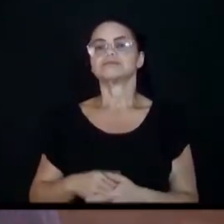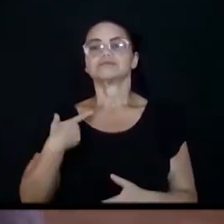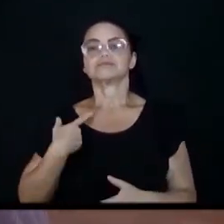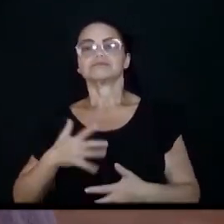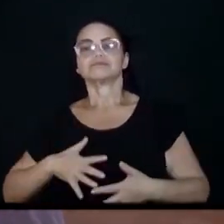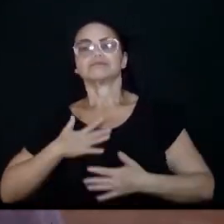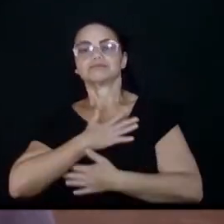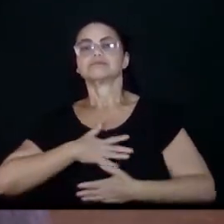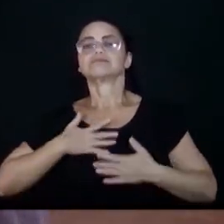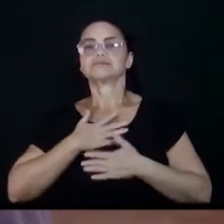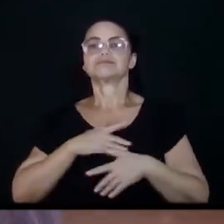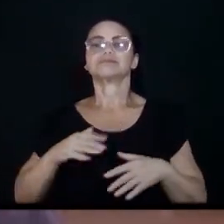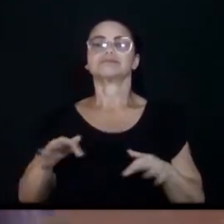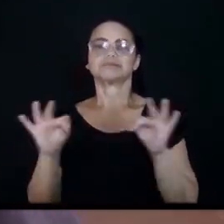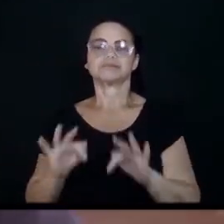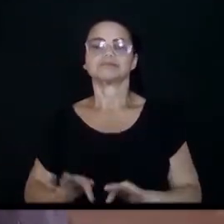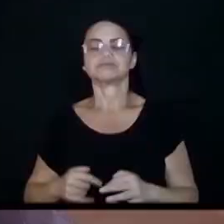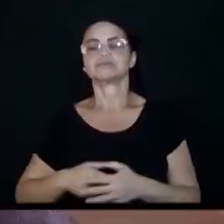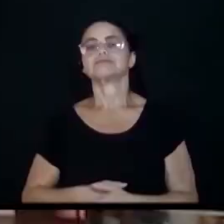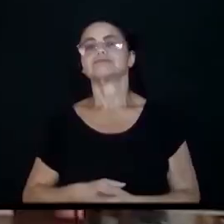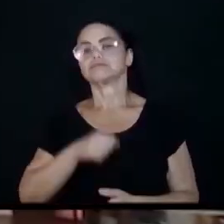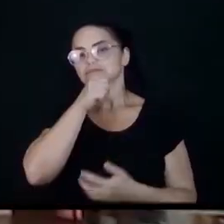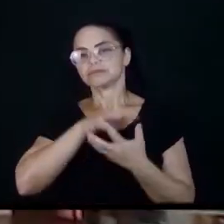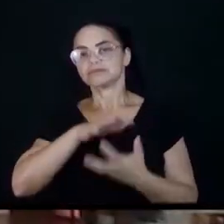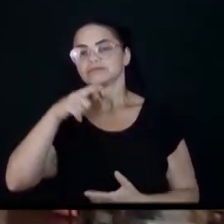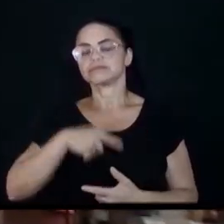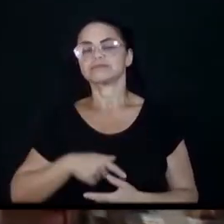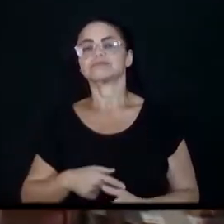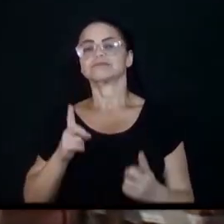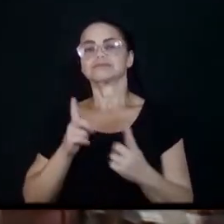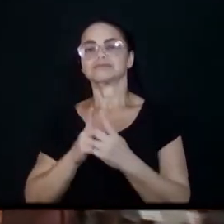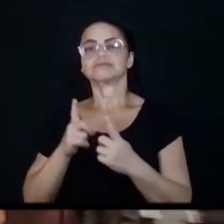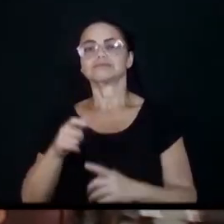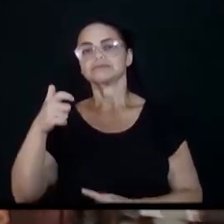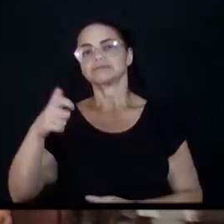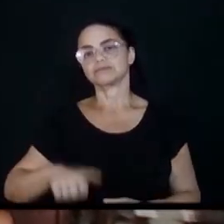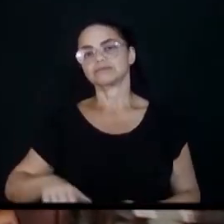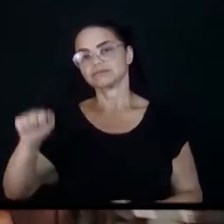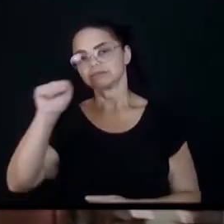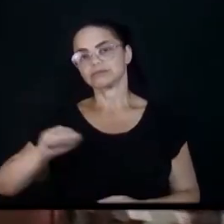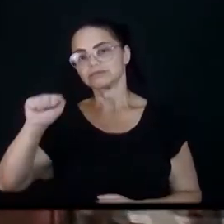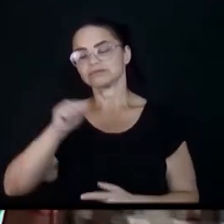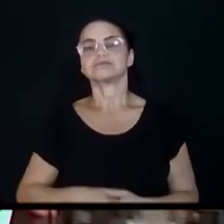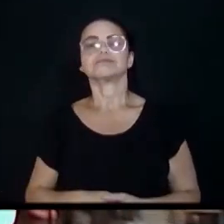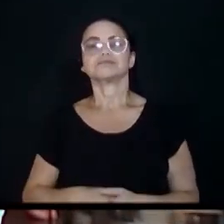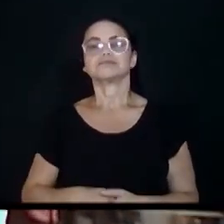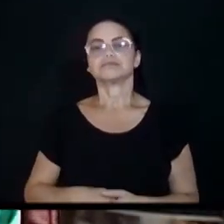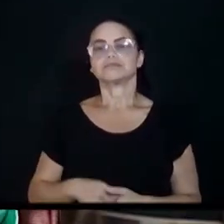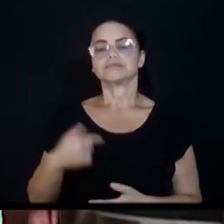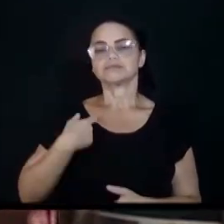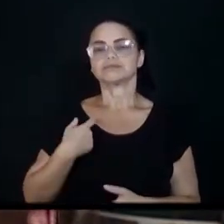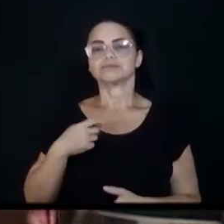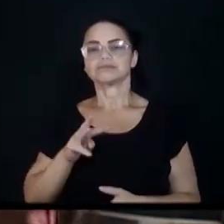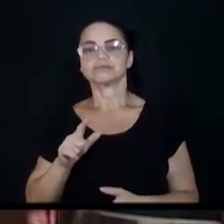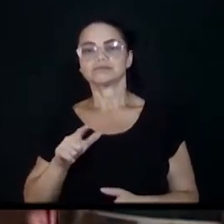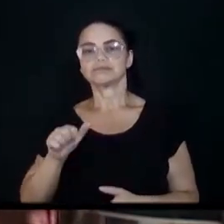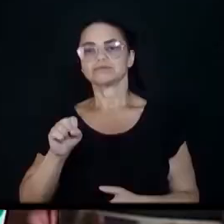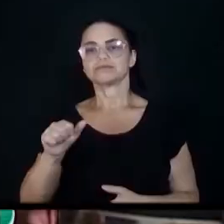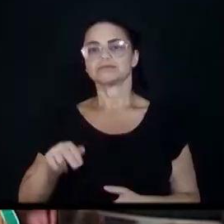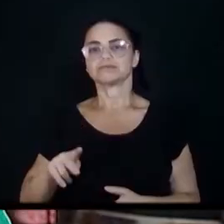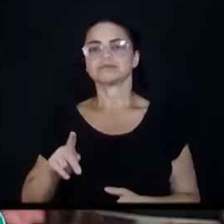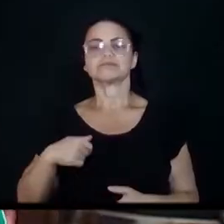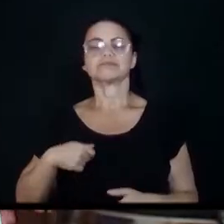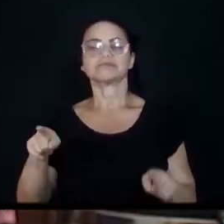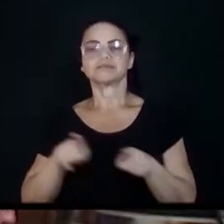senhoras e para os atendidos aqui no Direito de Ser. Olha só, pessoal, como o Williams disse, né, não somente as